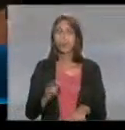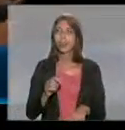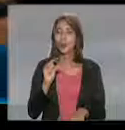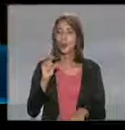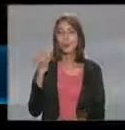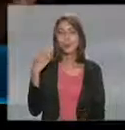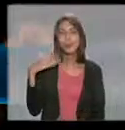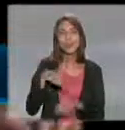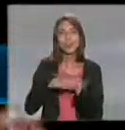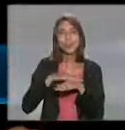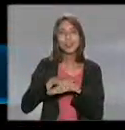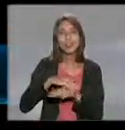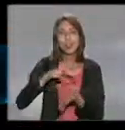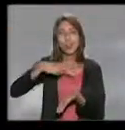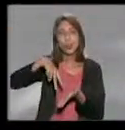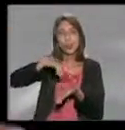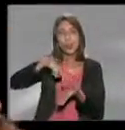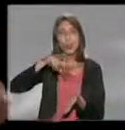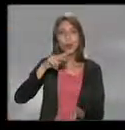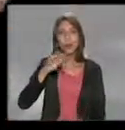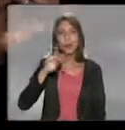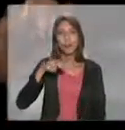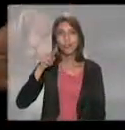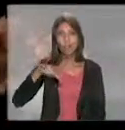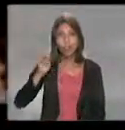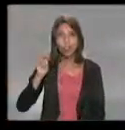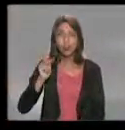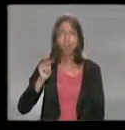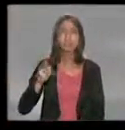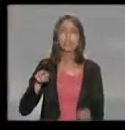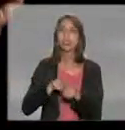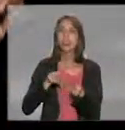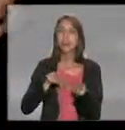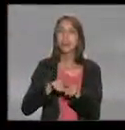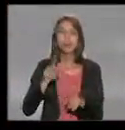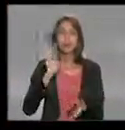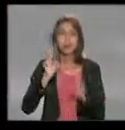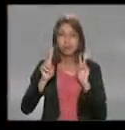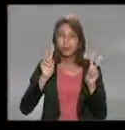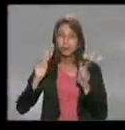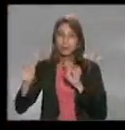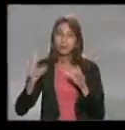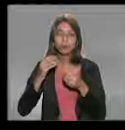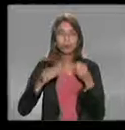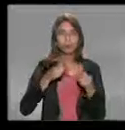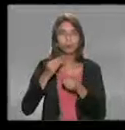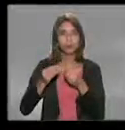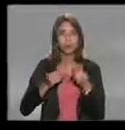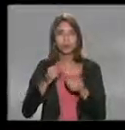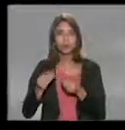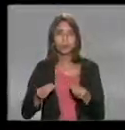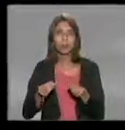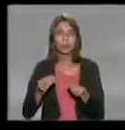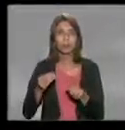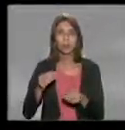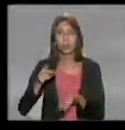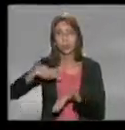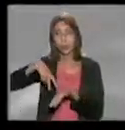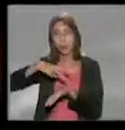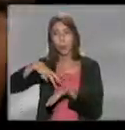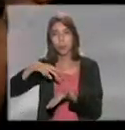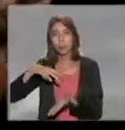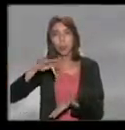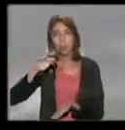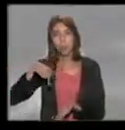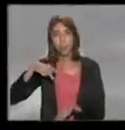negros estão muito posicionados dentro da música, com a sua musicalidade, com a sua dança, com todo o seu histórico trazido com os